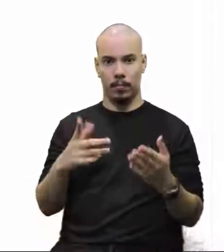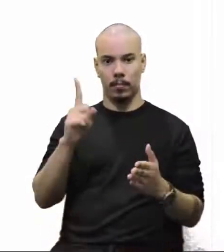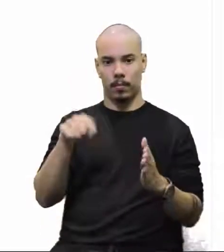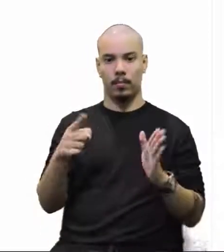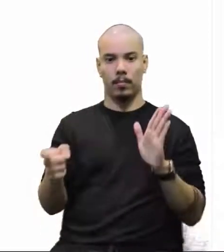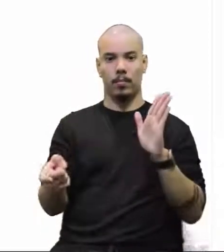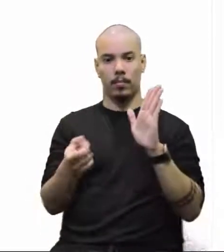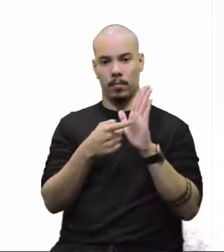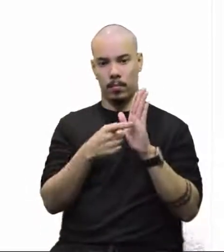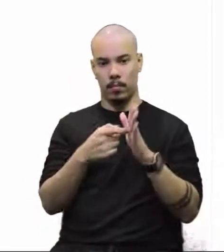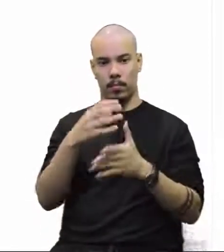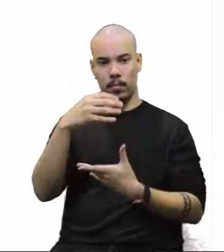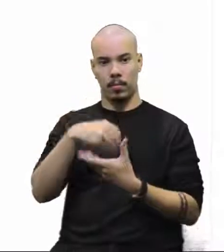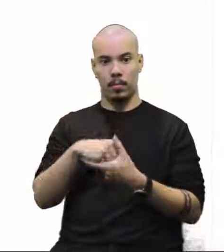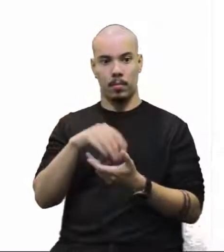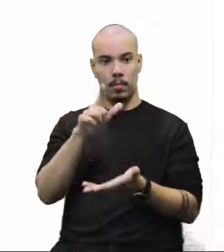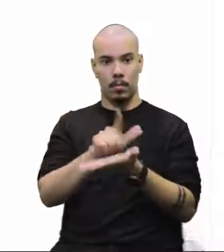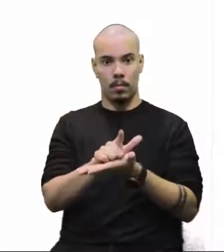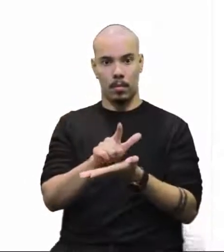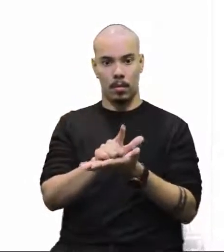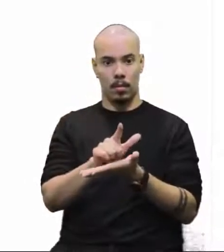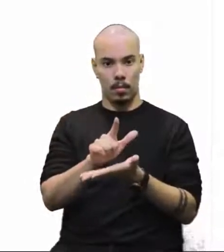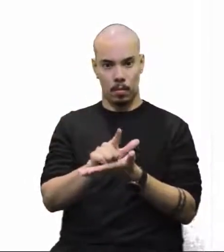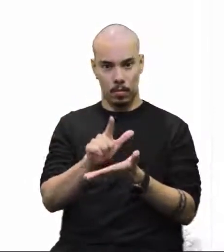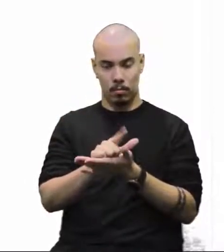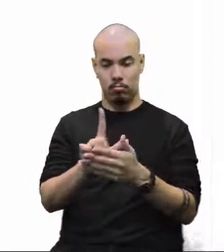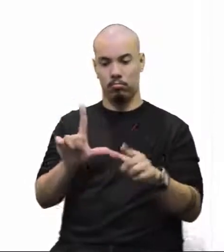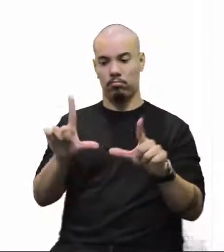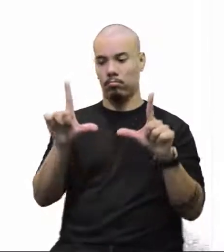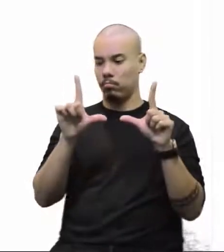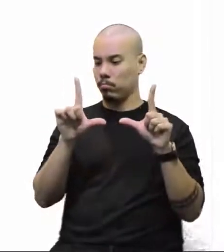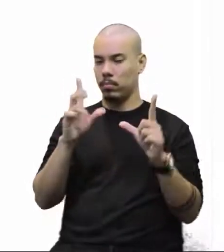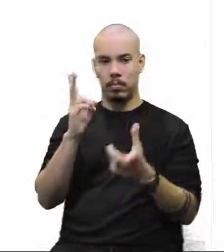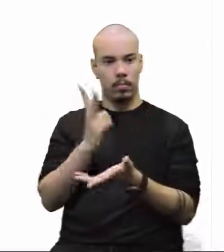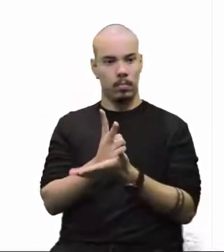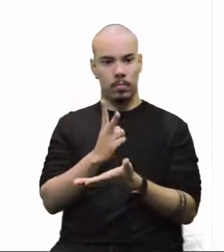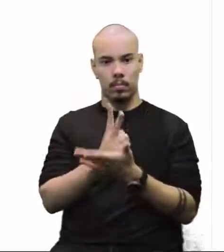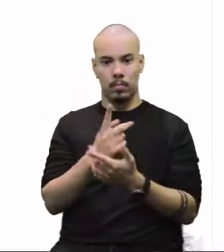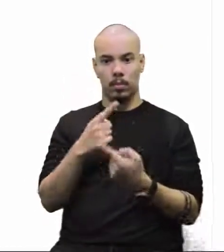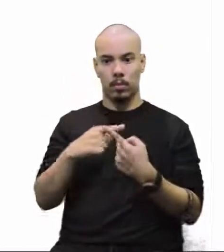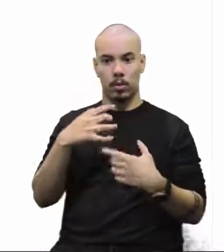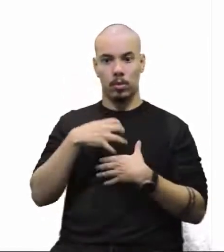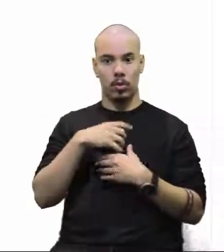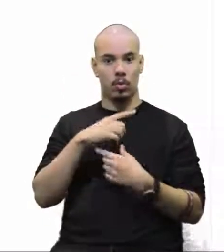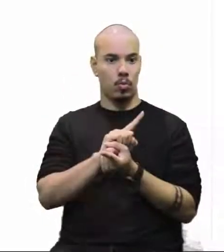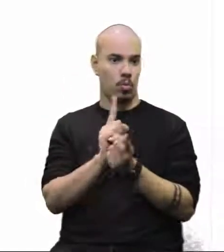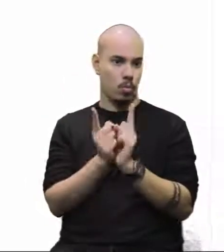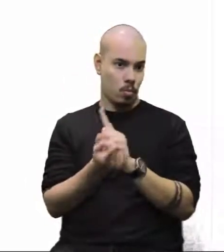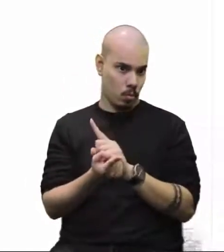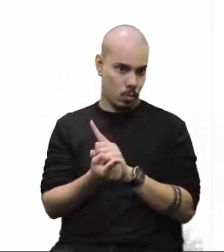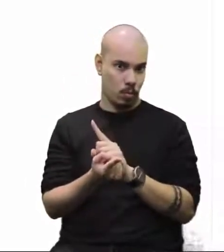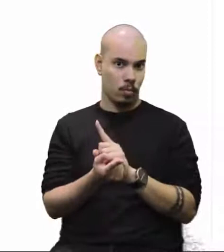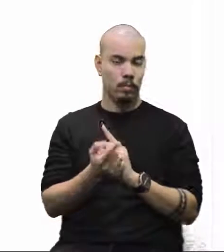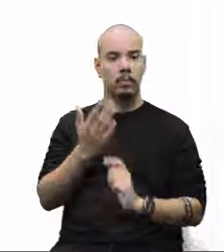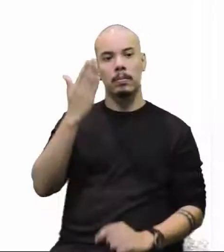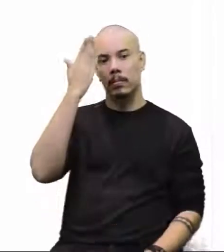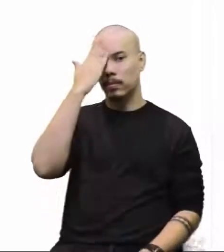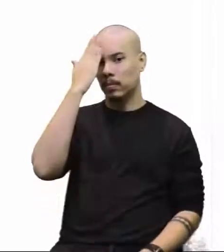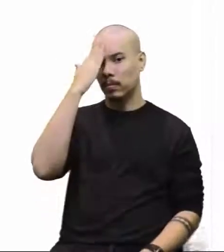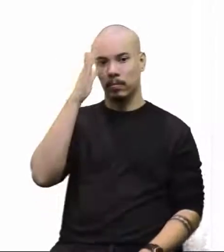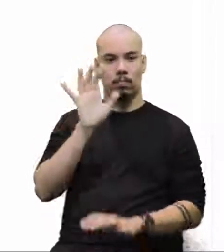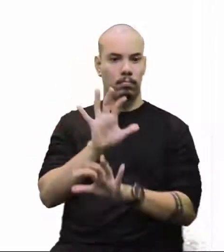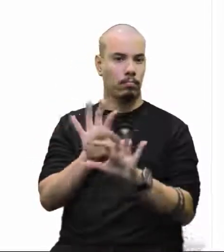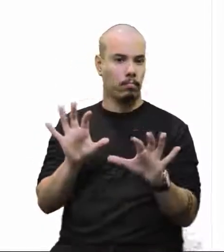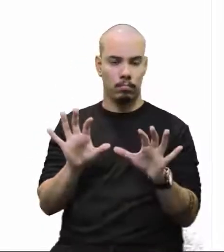no plano do papel, ou plano da lousa, ou plano aí... repulsão porque é sentidos opostos. Sim, só de ser oposto já sabia que era repulsão,